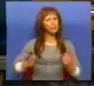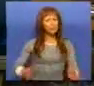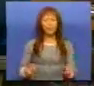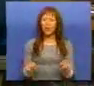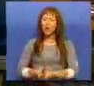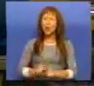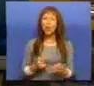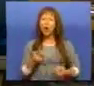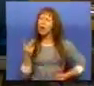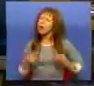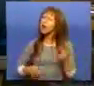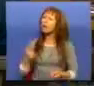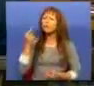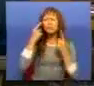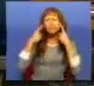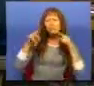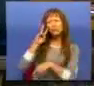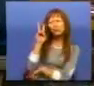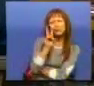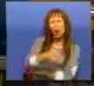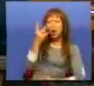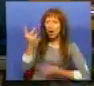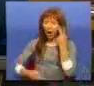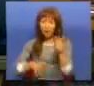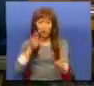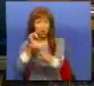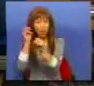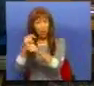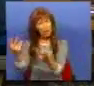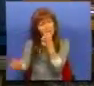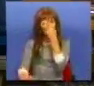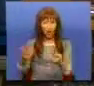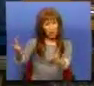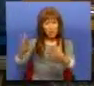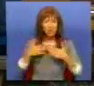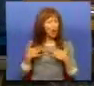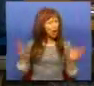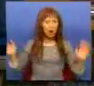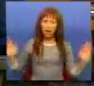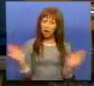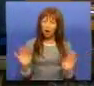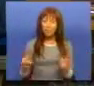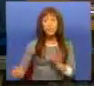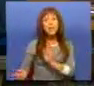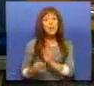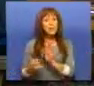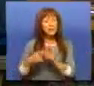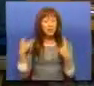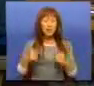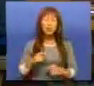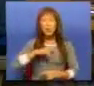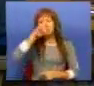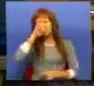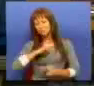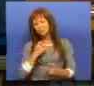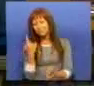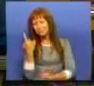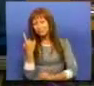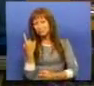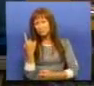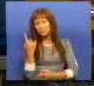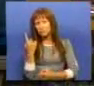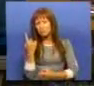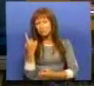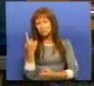sujeitas ao escrutínio público e à avaliação de outrem. Manter a necessidade